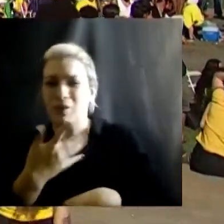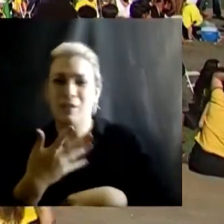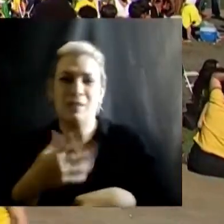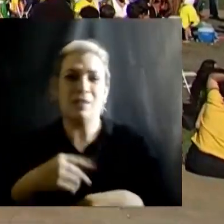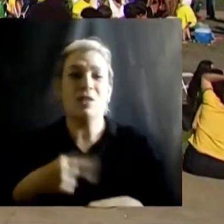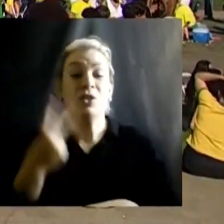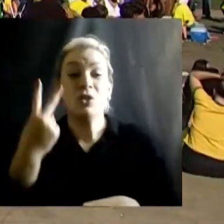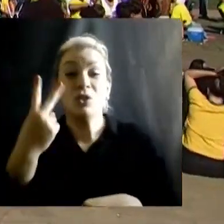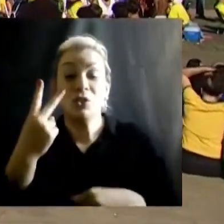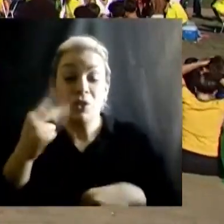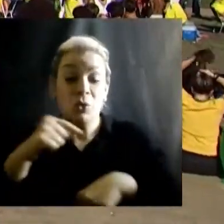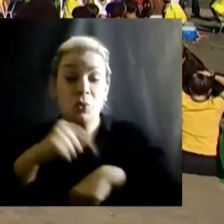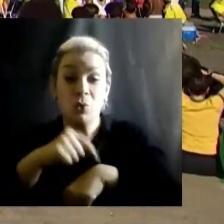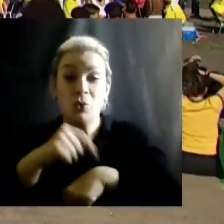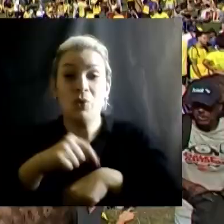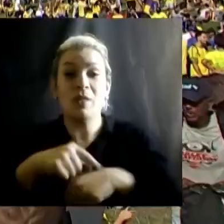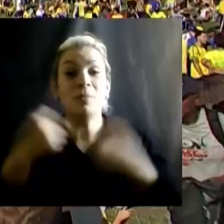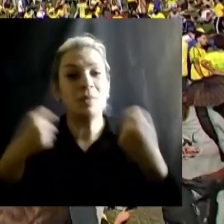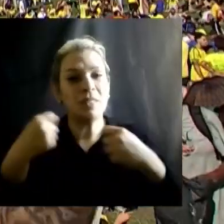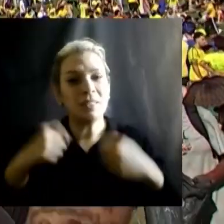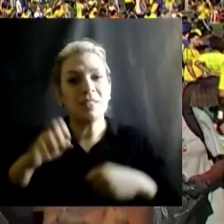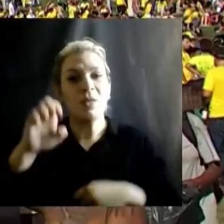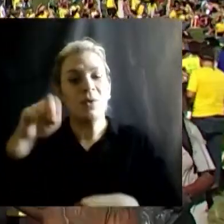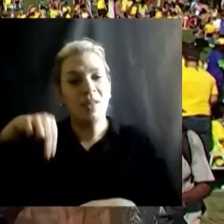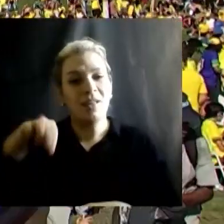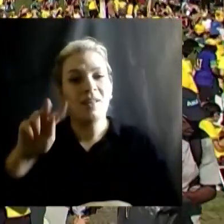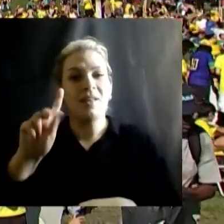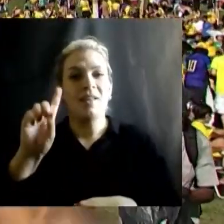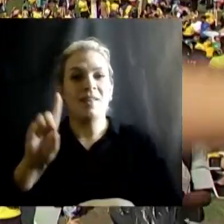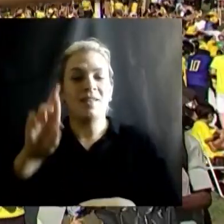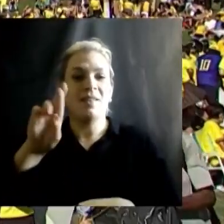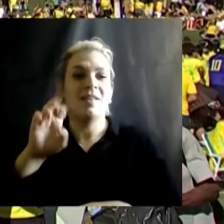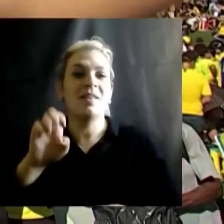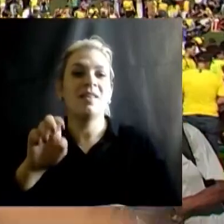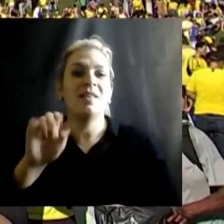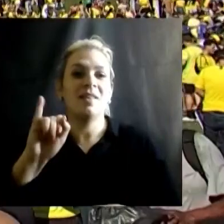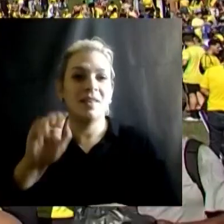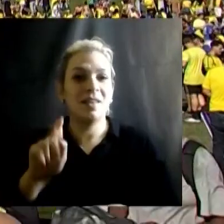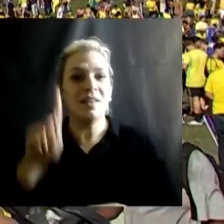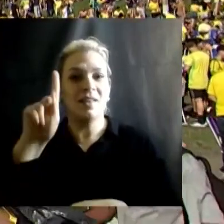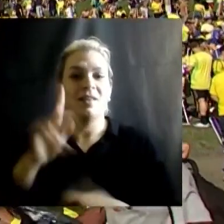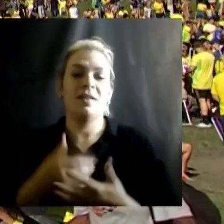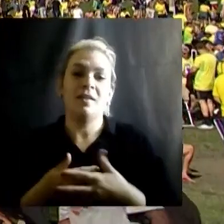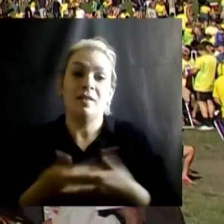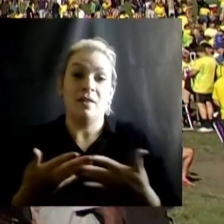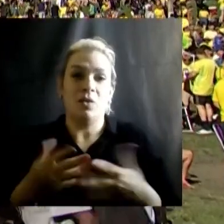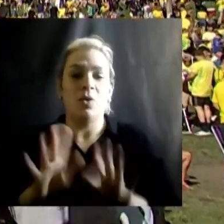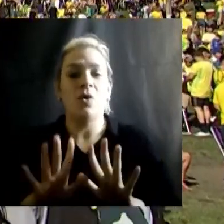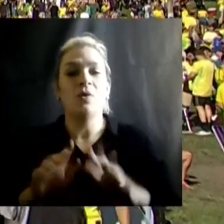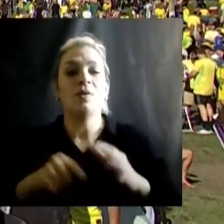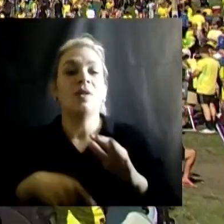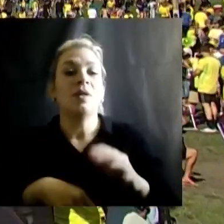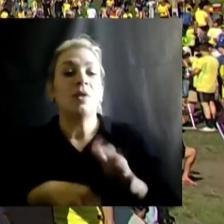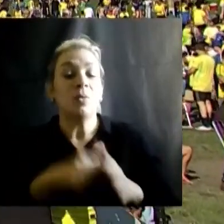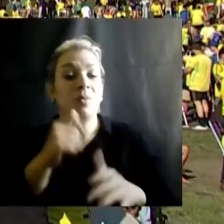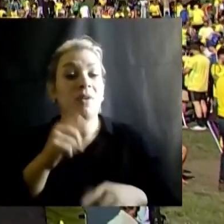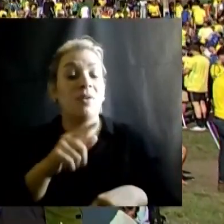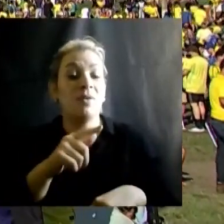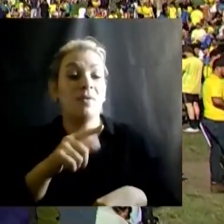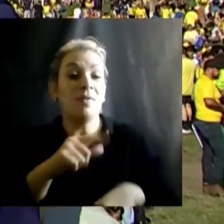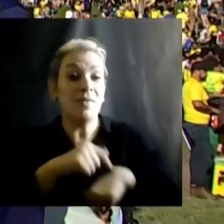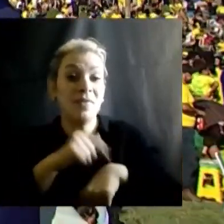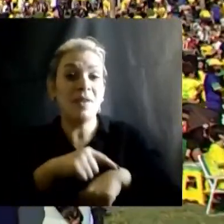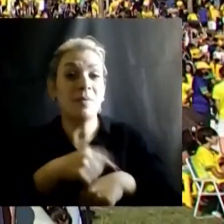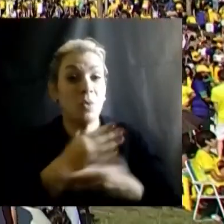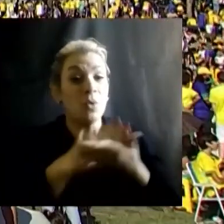essa seleção, se a gente perder pro japonês é um mico. O primeiro tempo, né, a gente começou bem pra caramba, porém o Brasil tá faltando atacar,